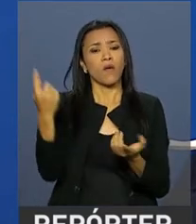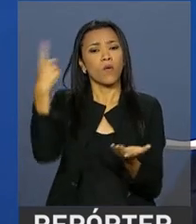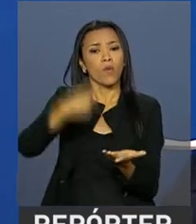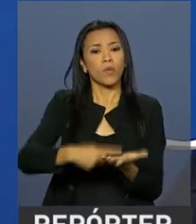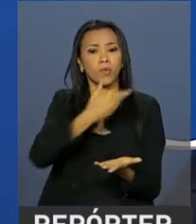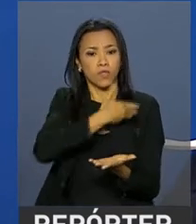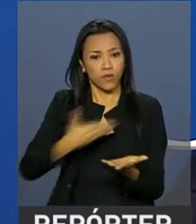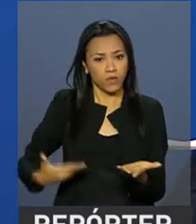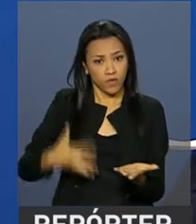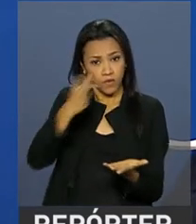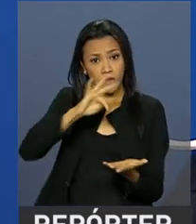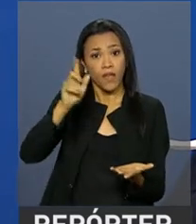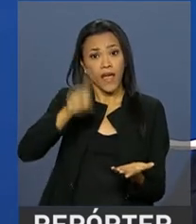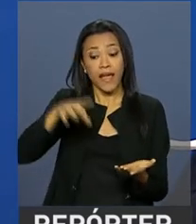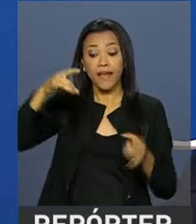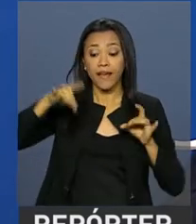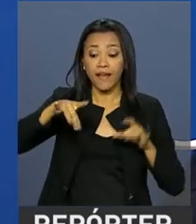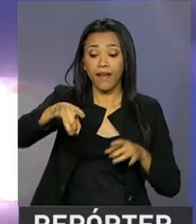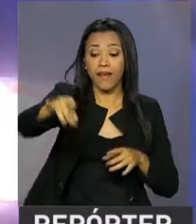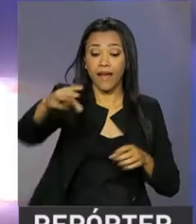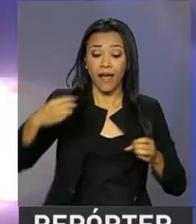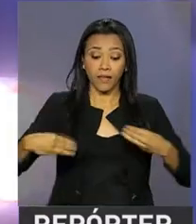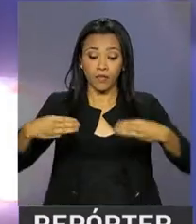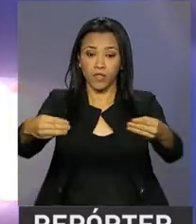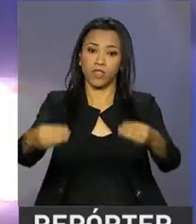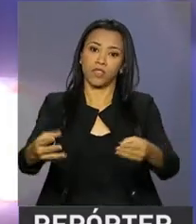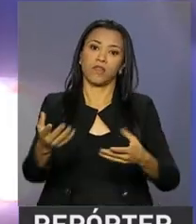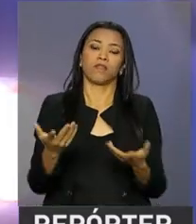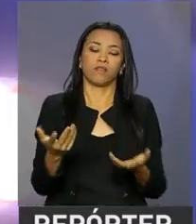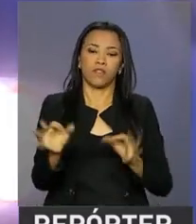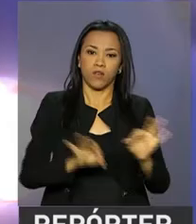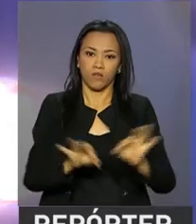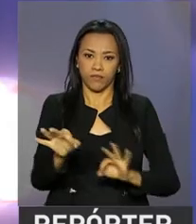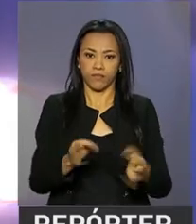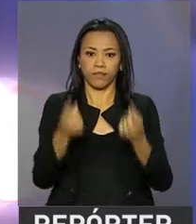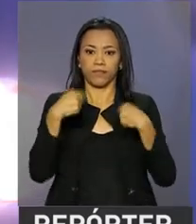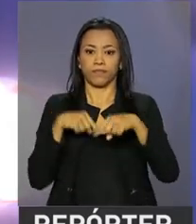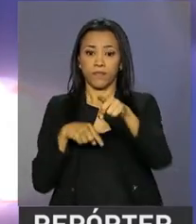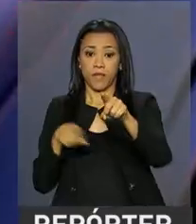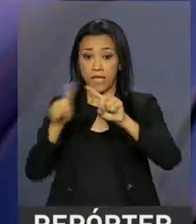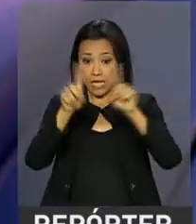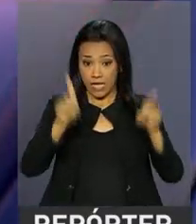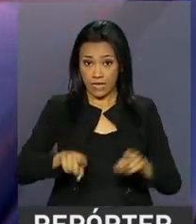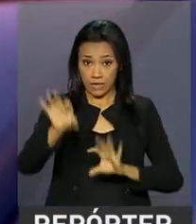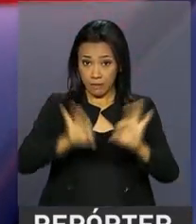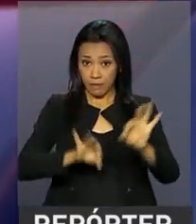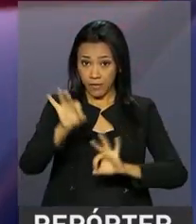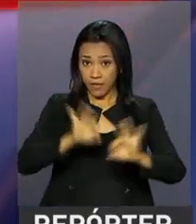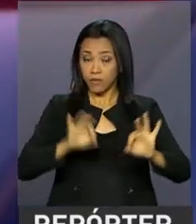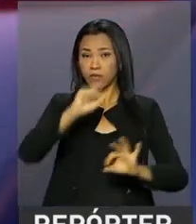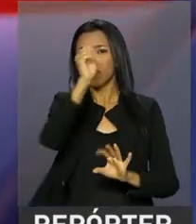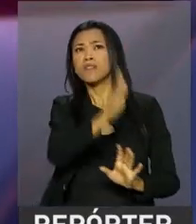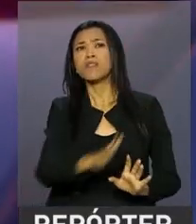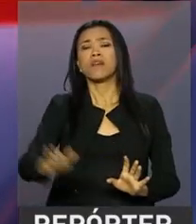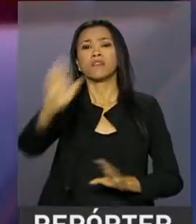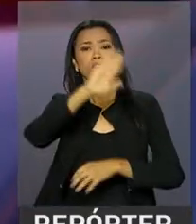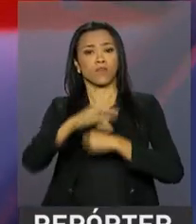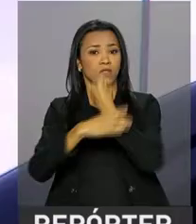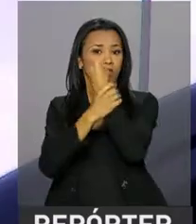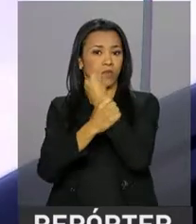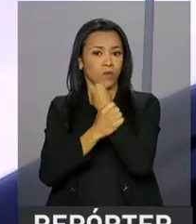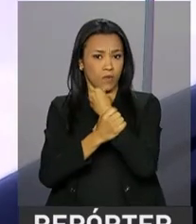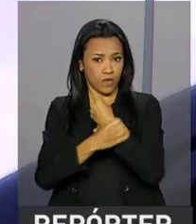vários ministérios da área social operações do plano nacional de segurança pública estão previstas para ocorrerem pelos